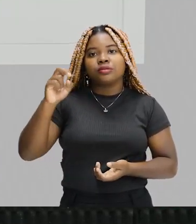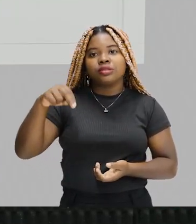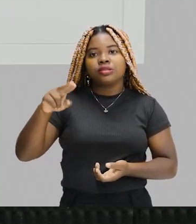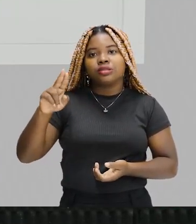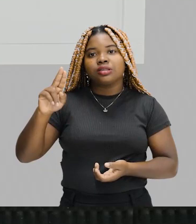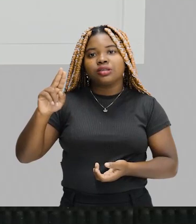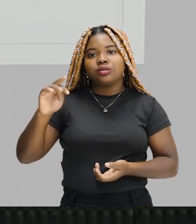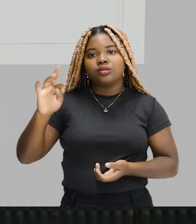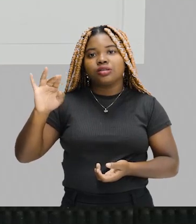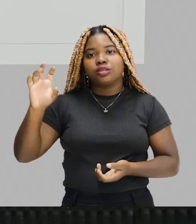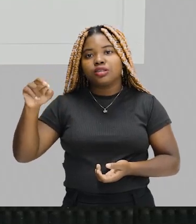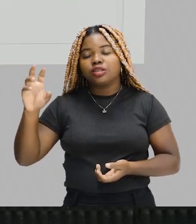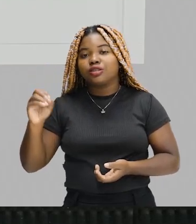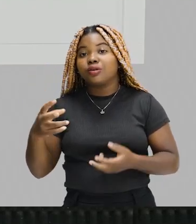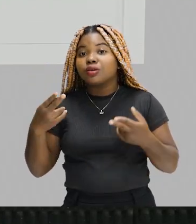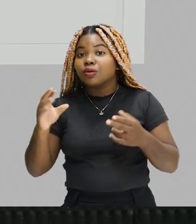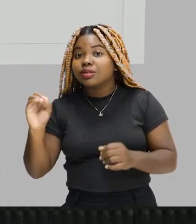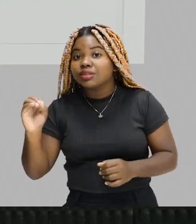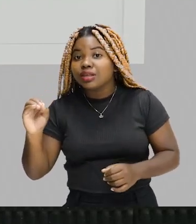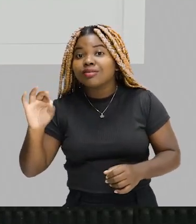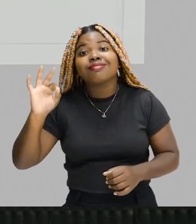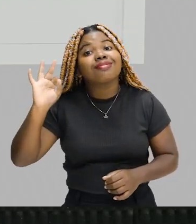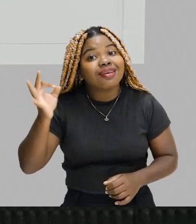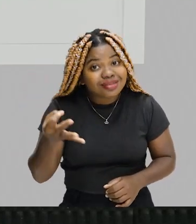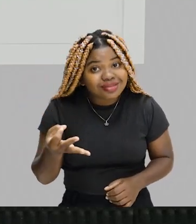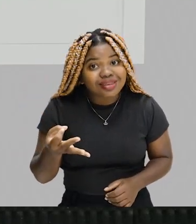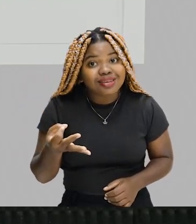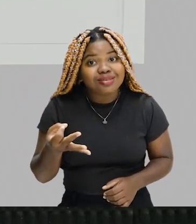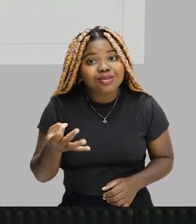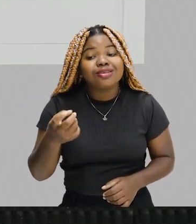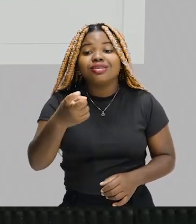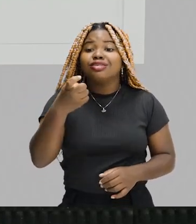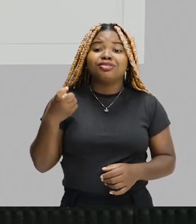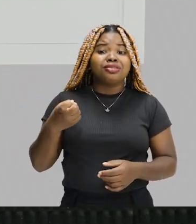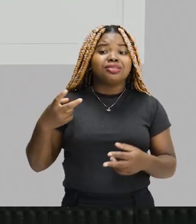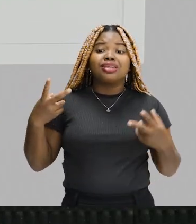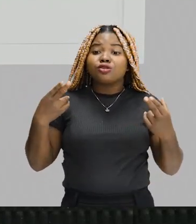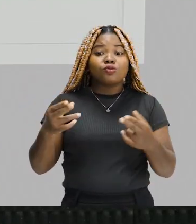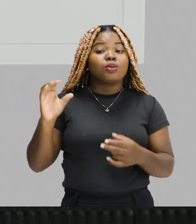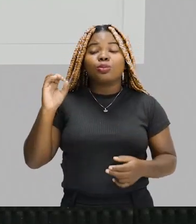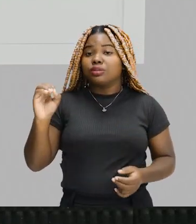é igual a zero, você acertou. Esse x ele só pode ser igual a zero.